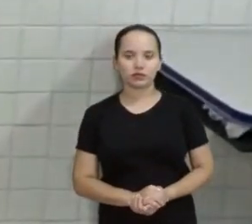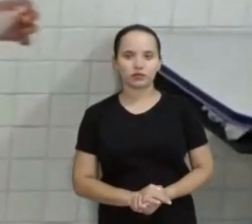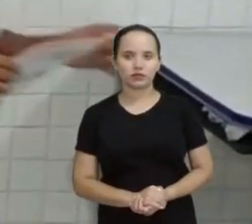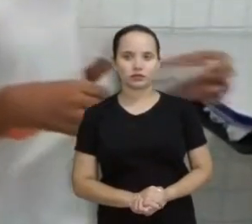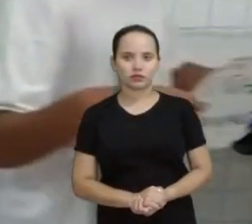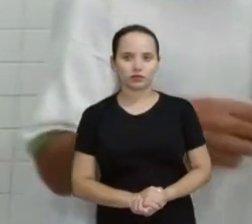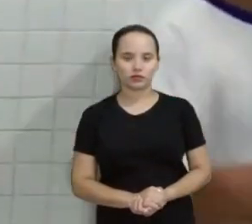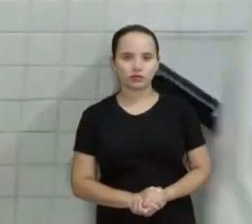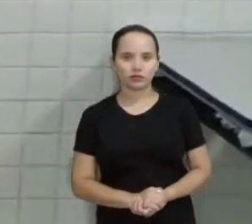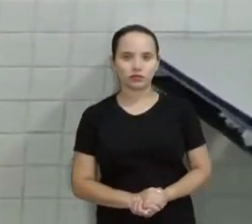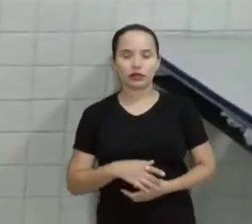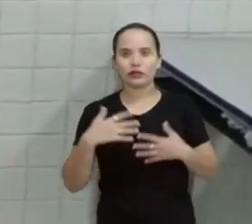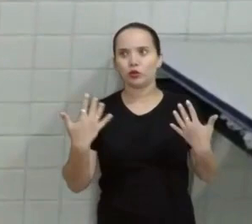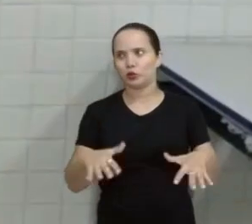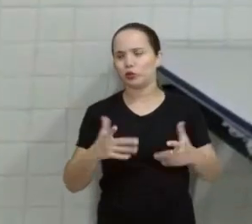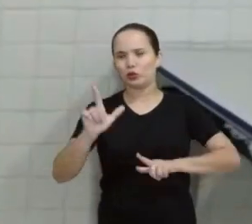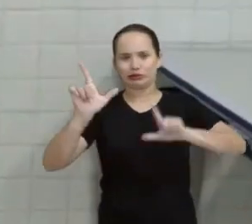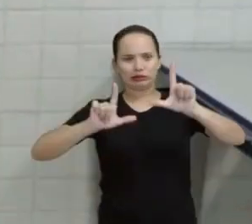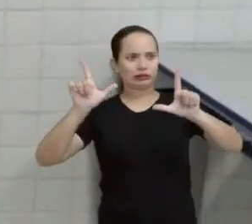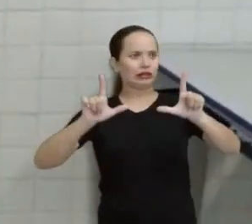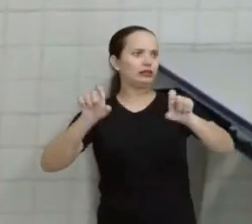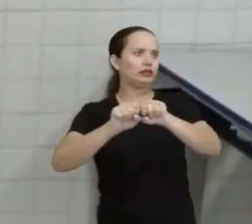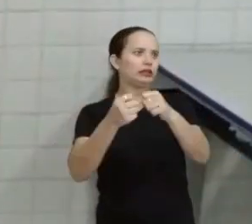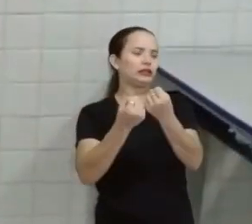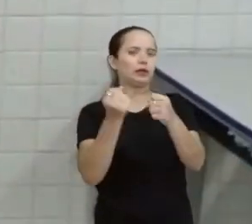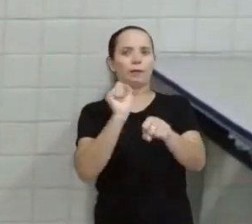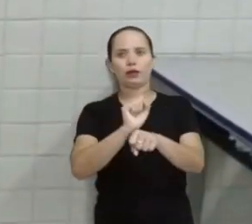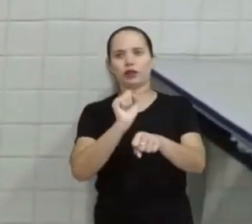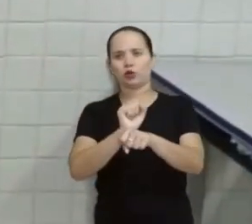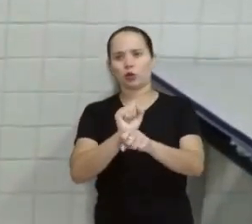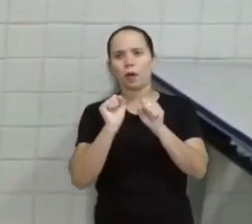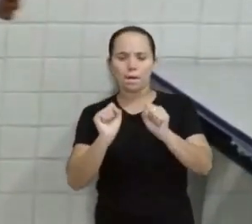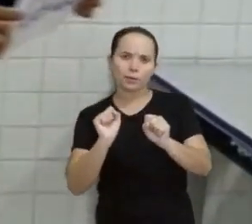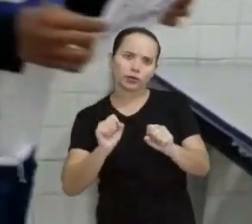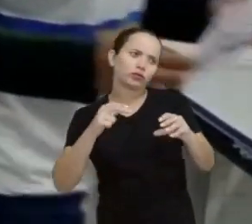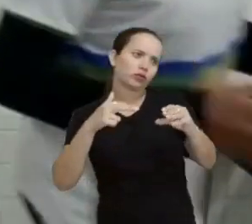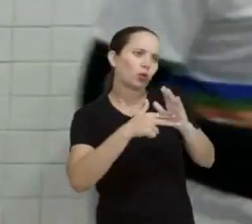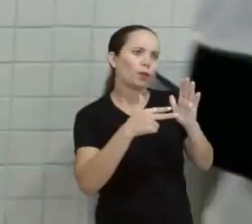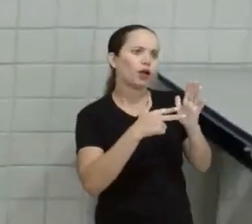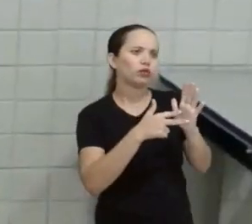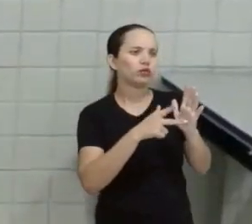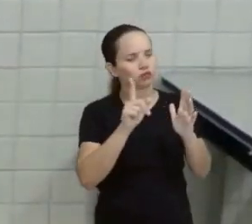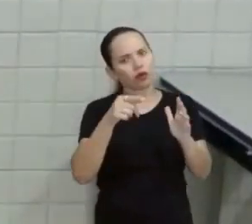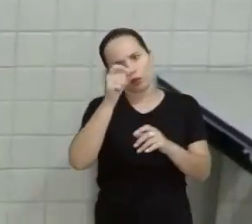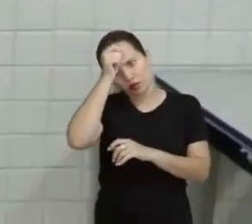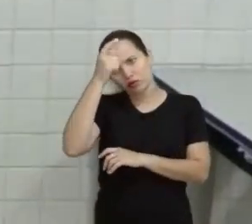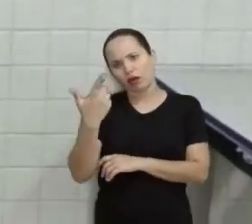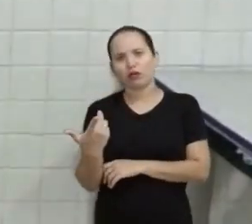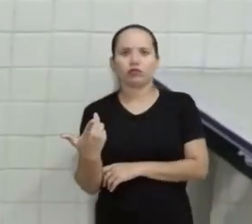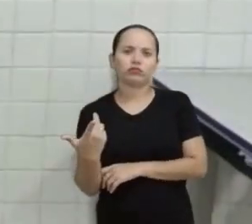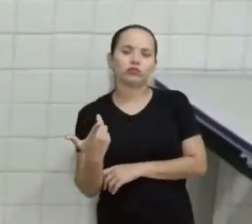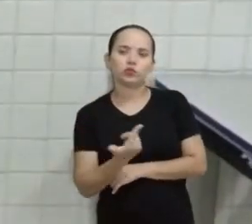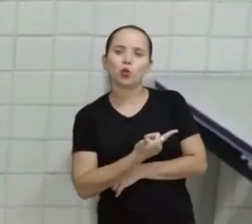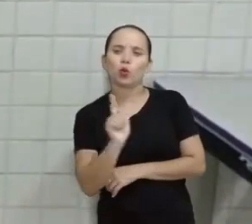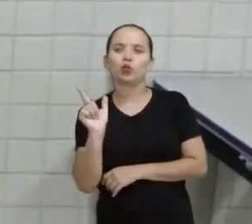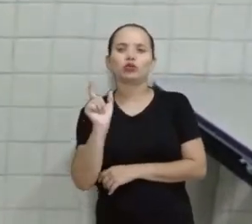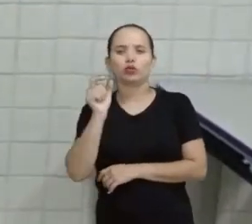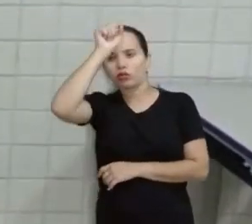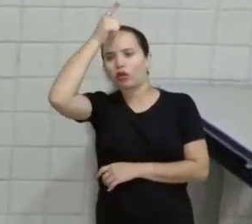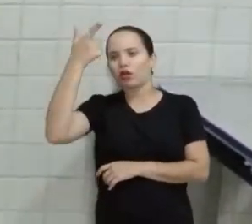Eita, a TV não tá funcionando, Thiago. Pode ser a tomada. É uma hipótese, né? Exatamente. Outra